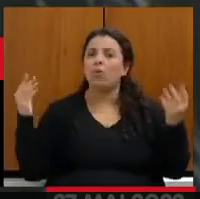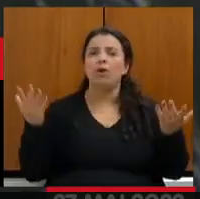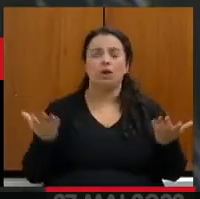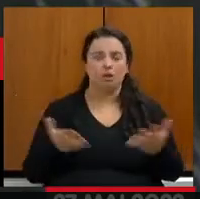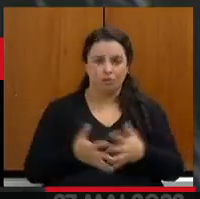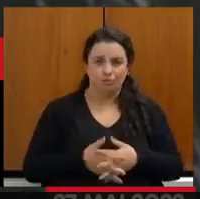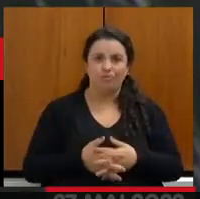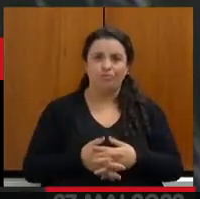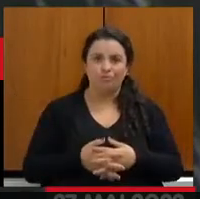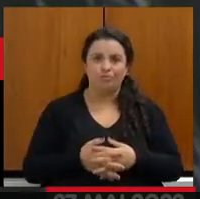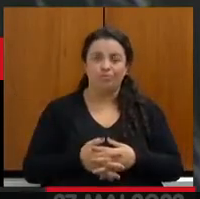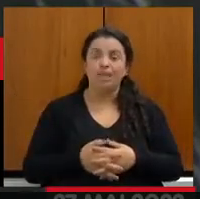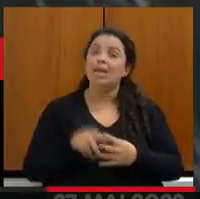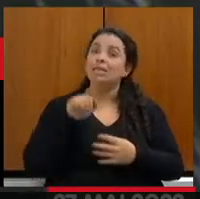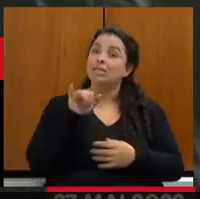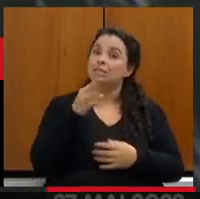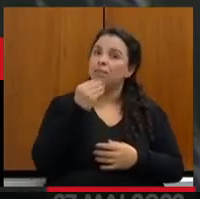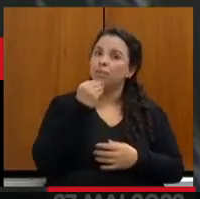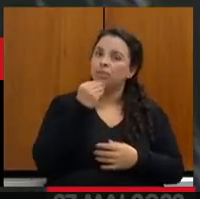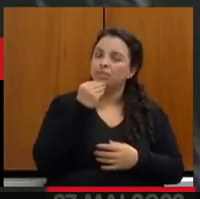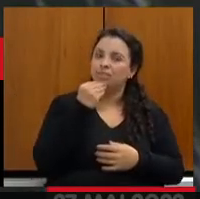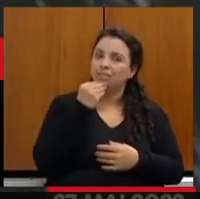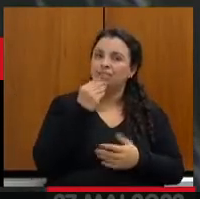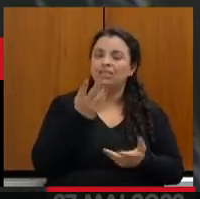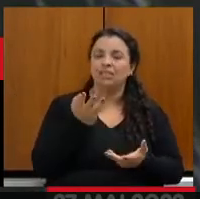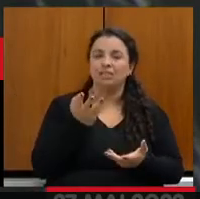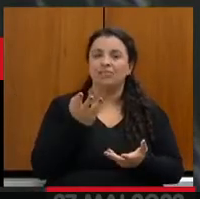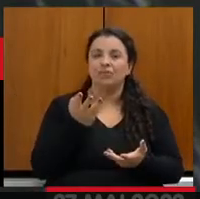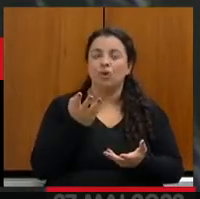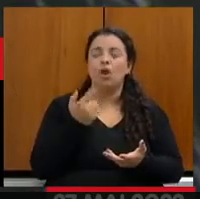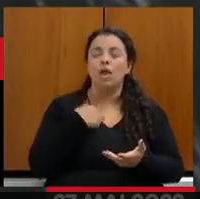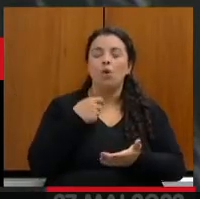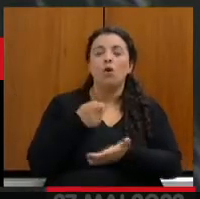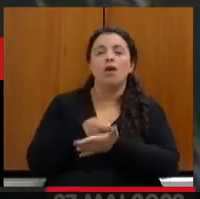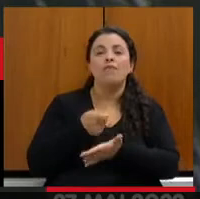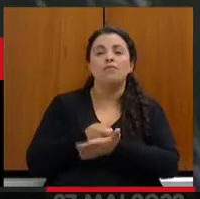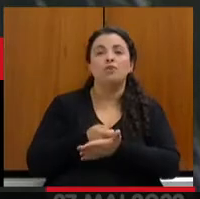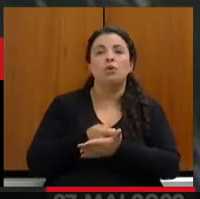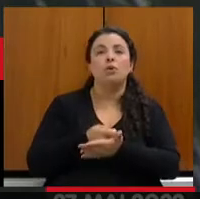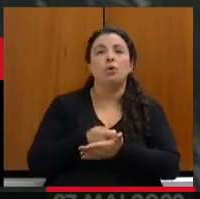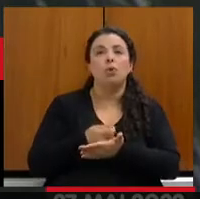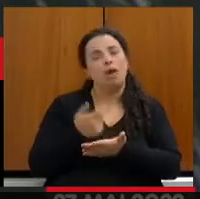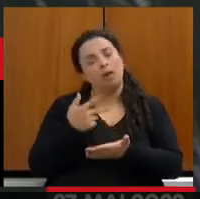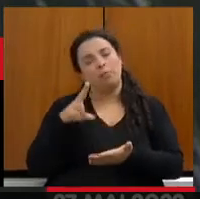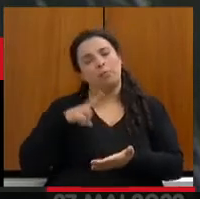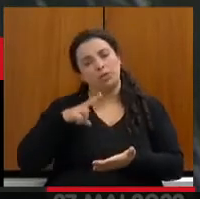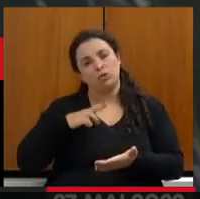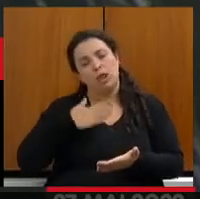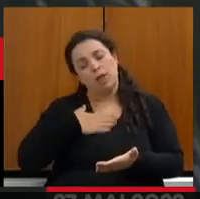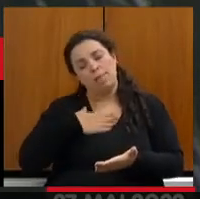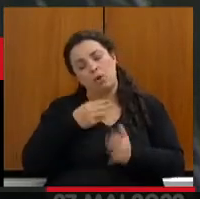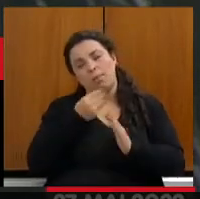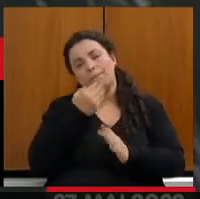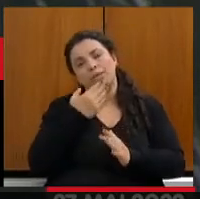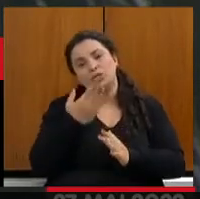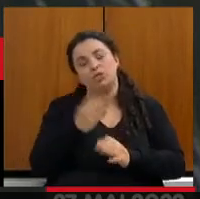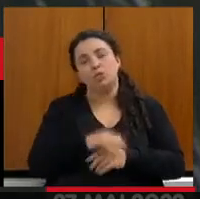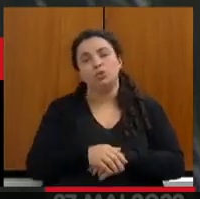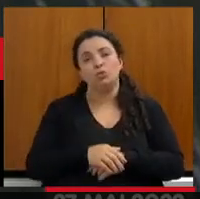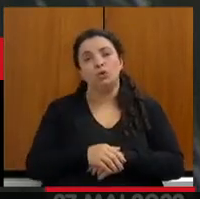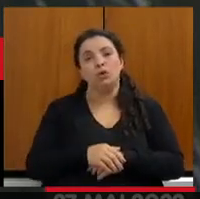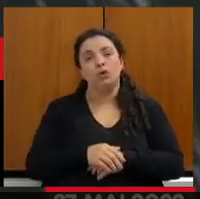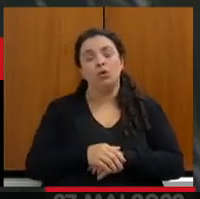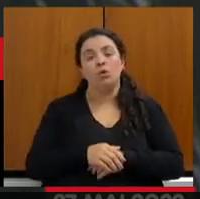e se possível né reivindico aqui mais pessoalmente mesmo um dia